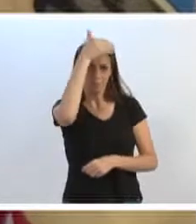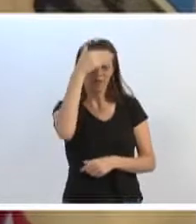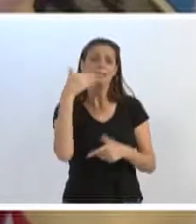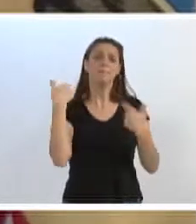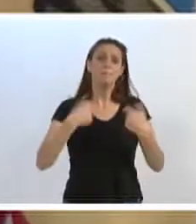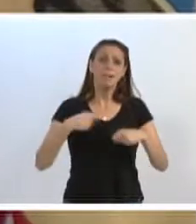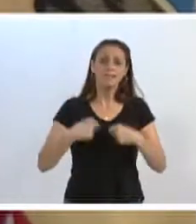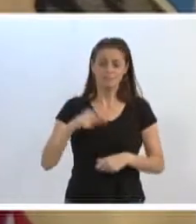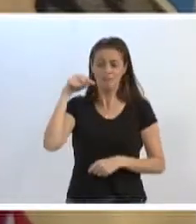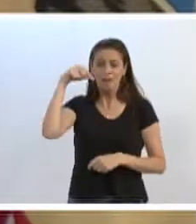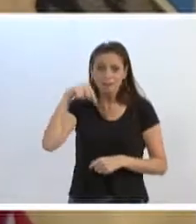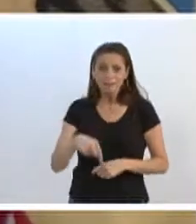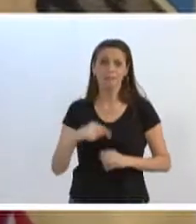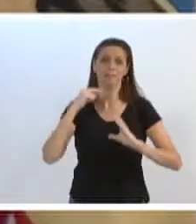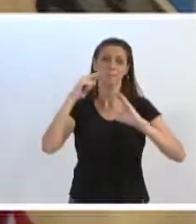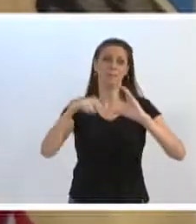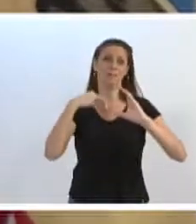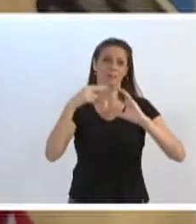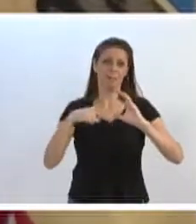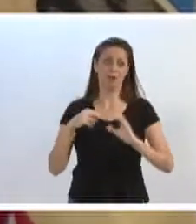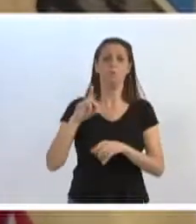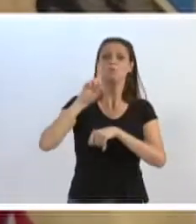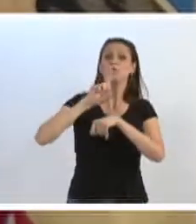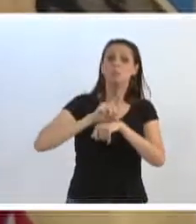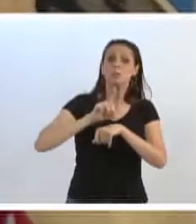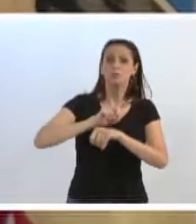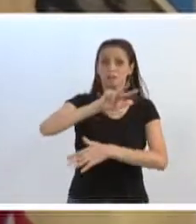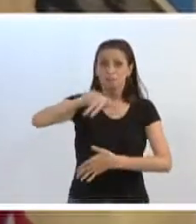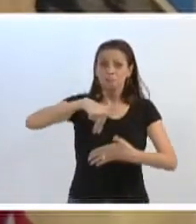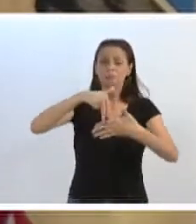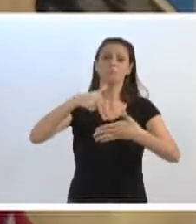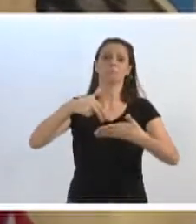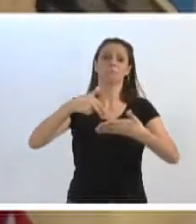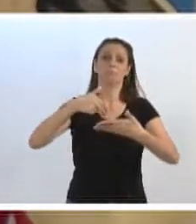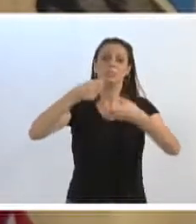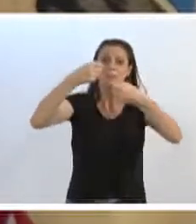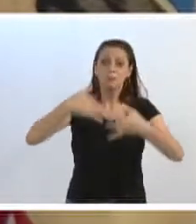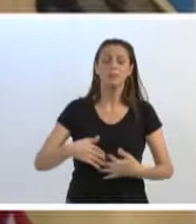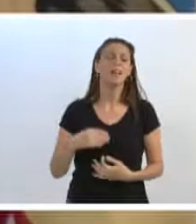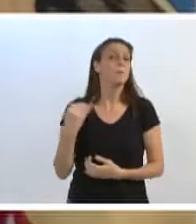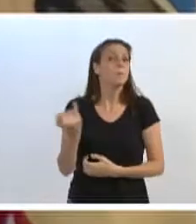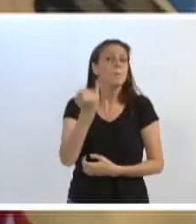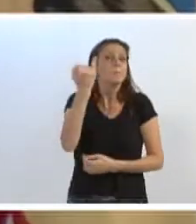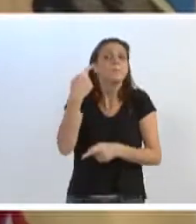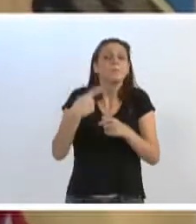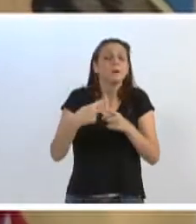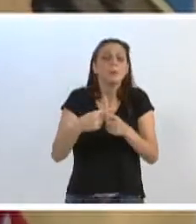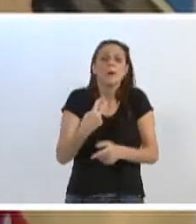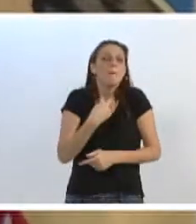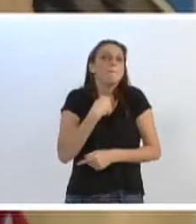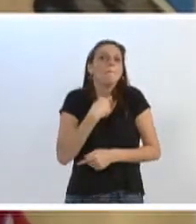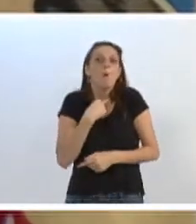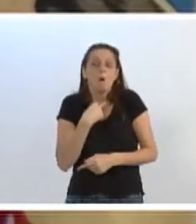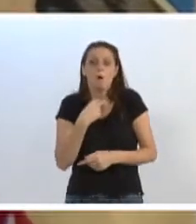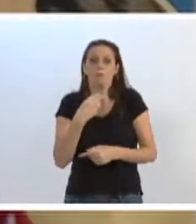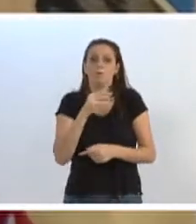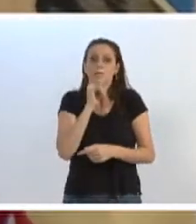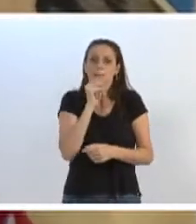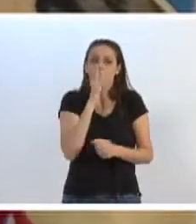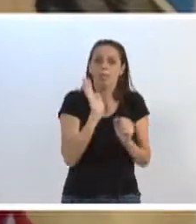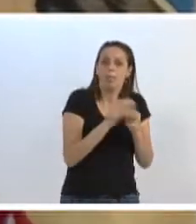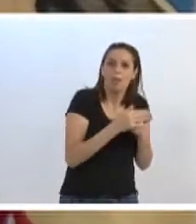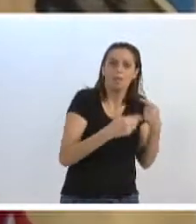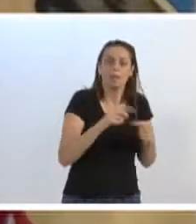se pronunciassem como fizeram, na verdade, nessa tarde aqui. Isso é muito importante porque eu acho o seguinte, a gente não pode fazer as discussões em cima